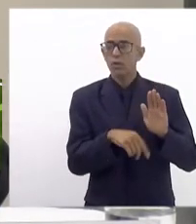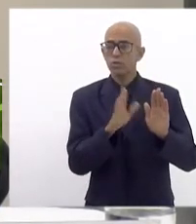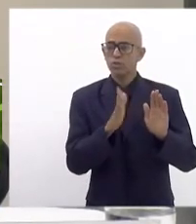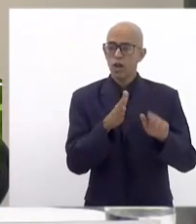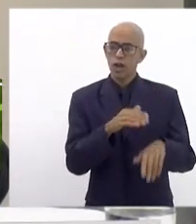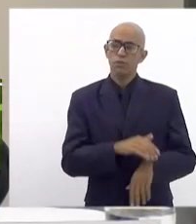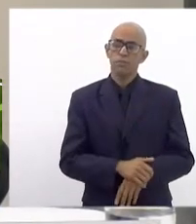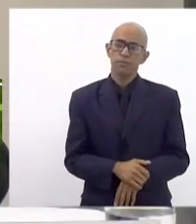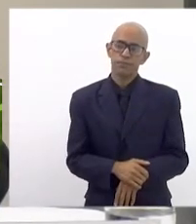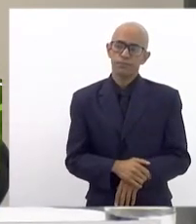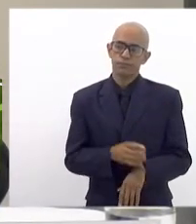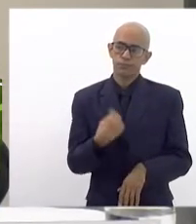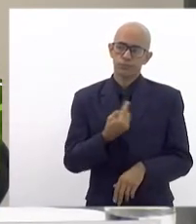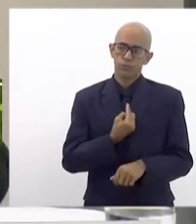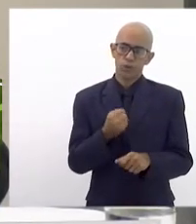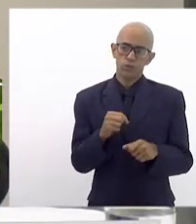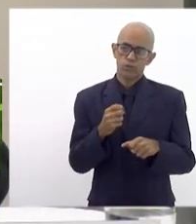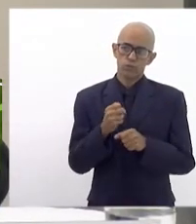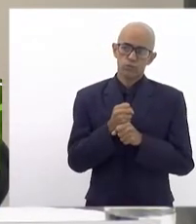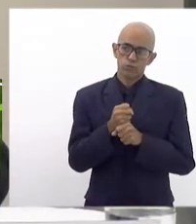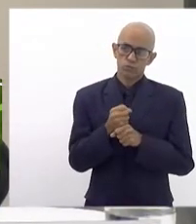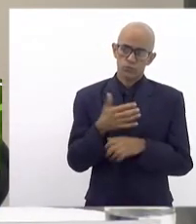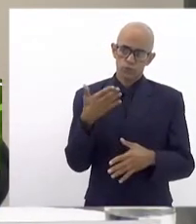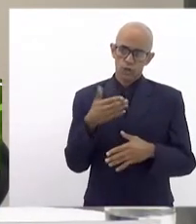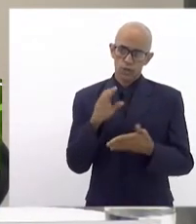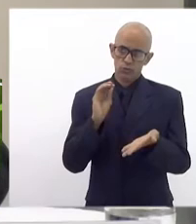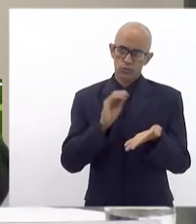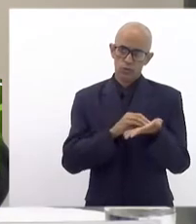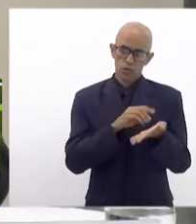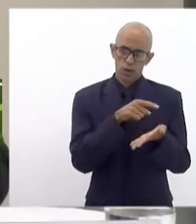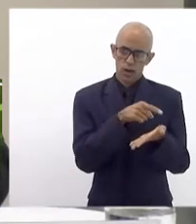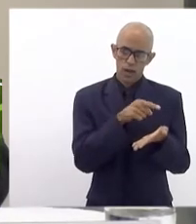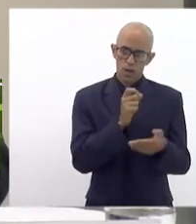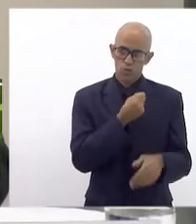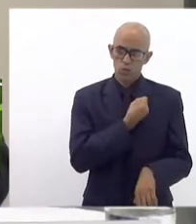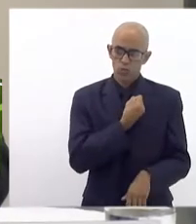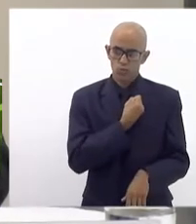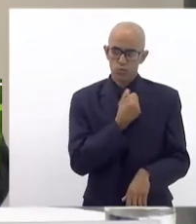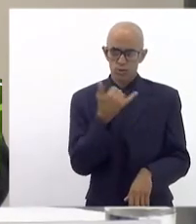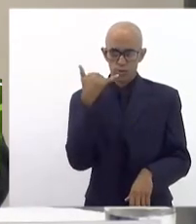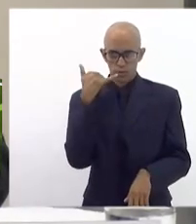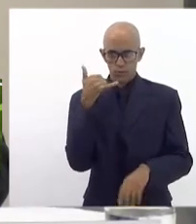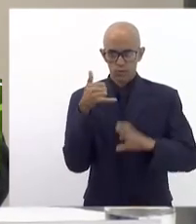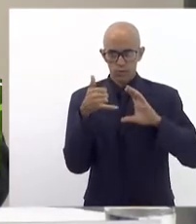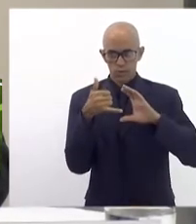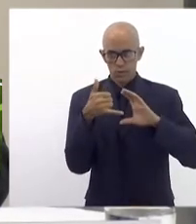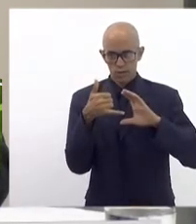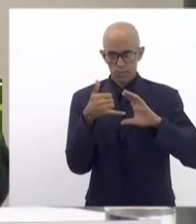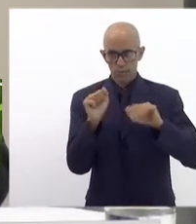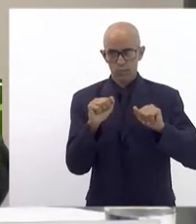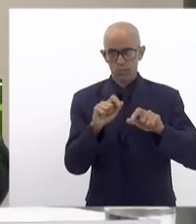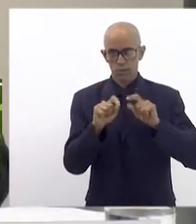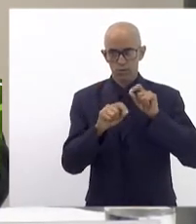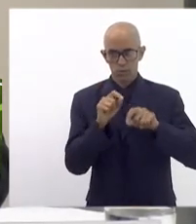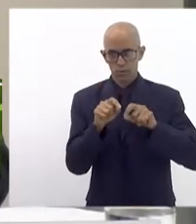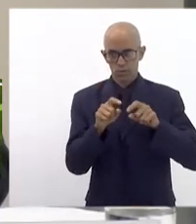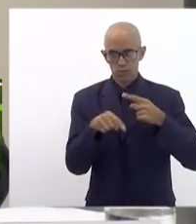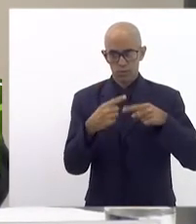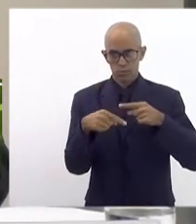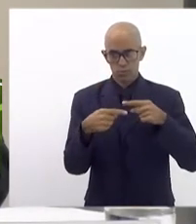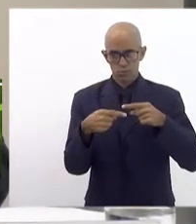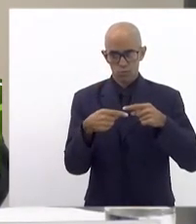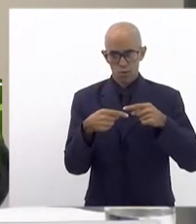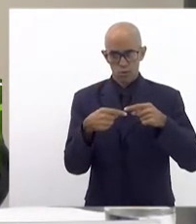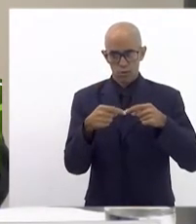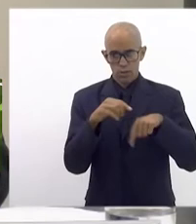registradas. E a gente vai colocar aqui no chat um número de telefone e WhatsApp, para que a partir dessa rodada